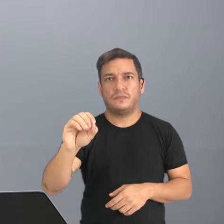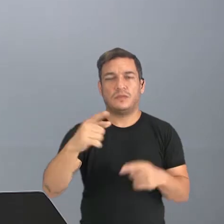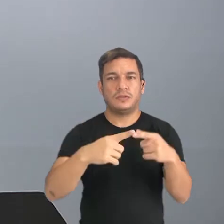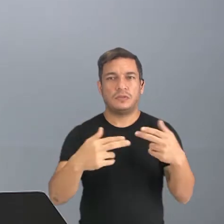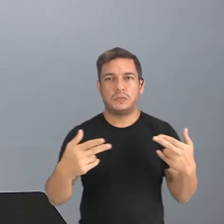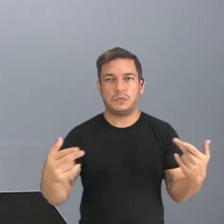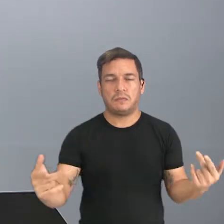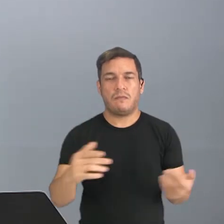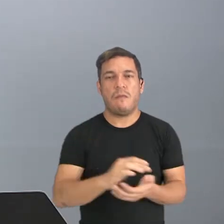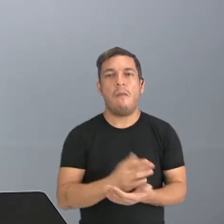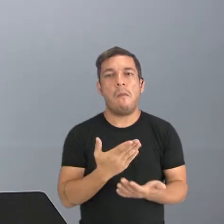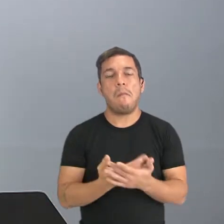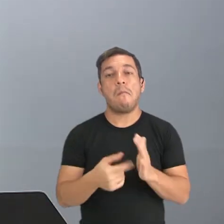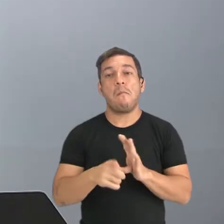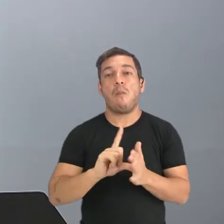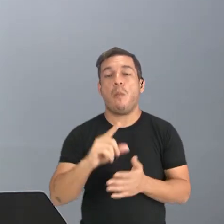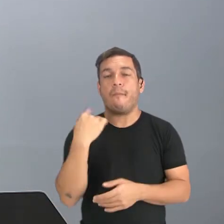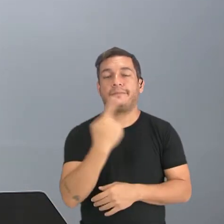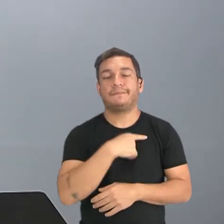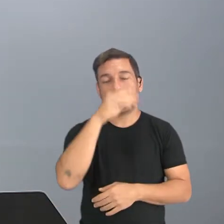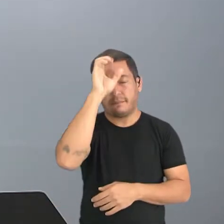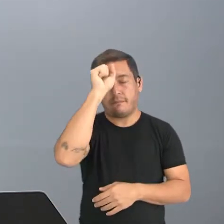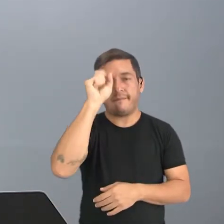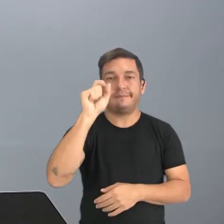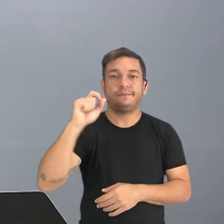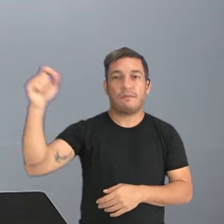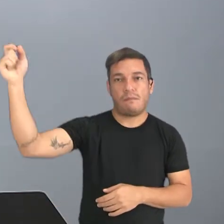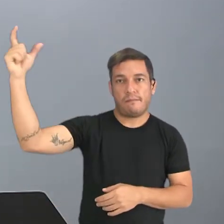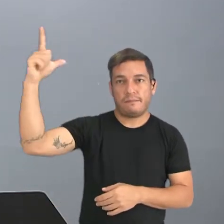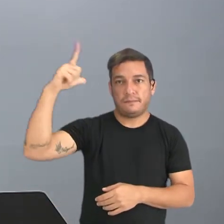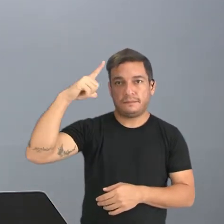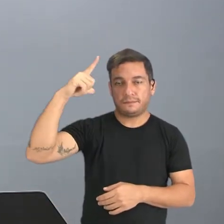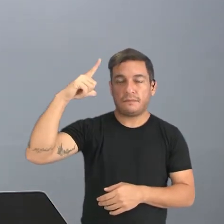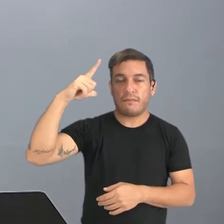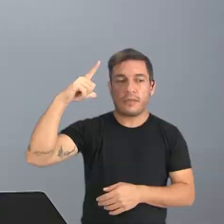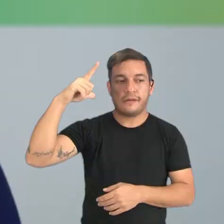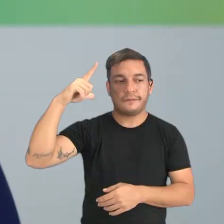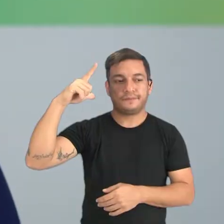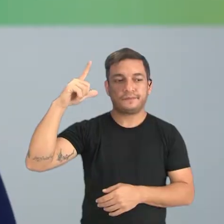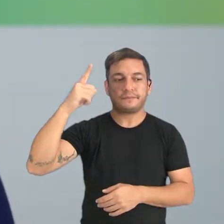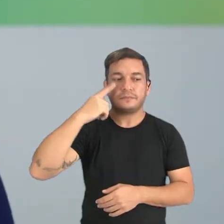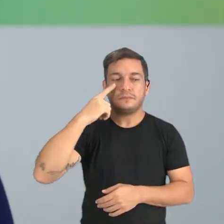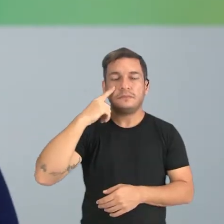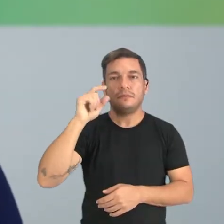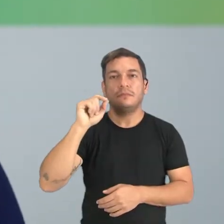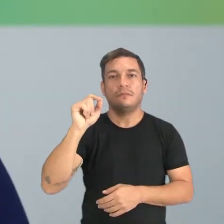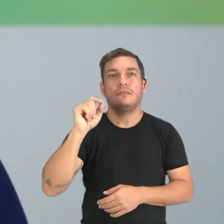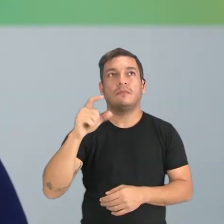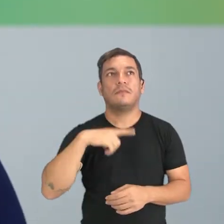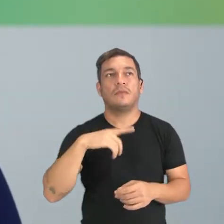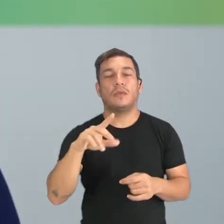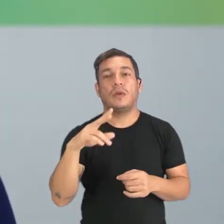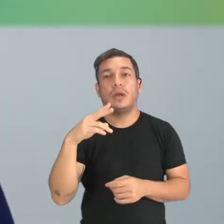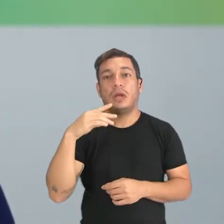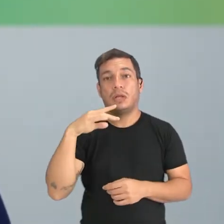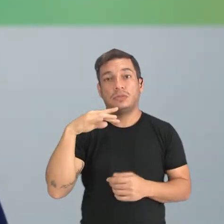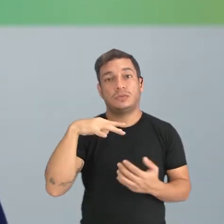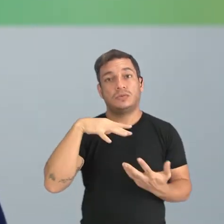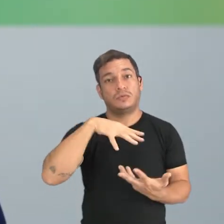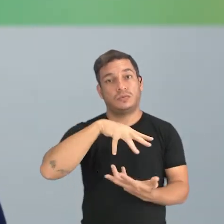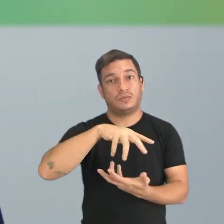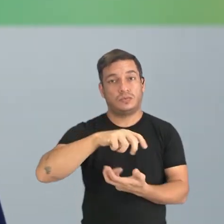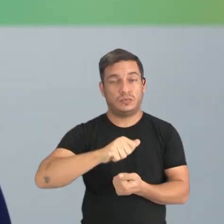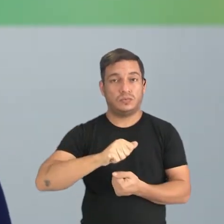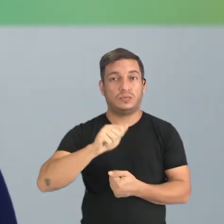anterior, nós aprendemos que o Sol é uma estrela, é a principal fonte de luz do